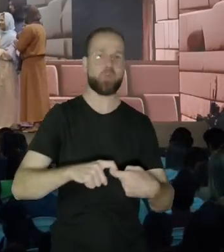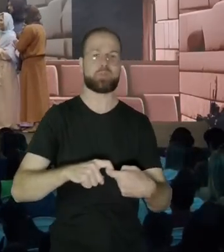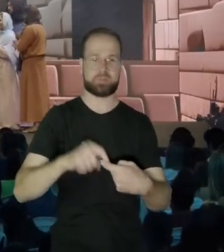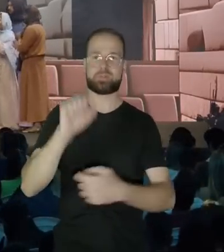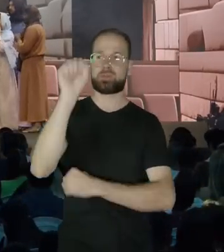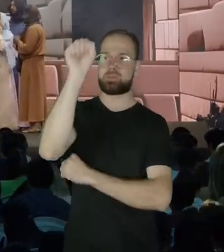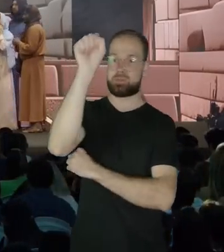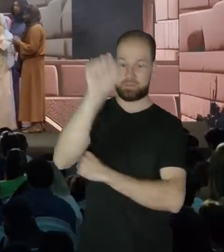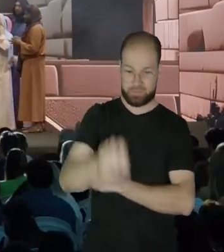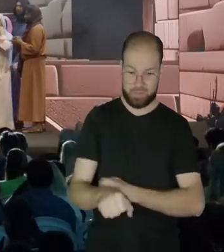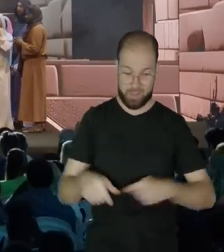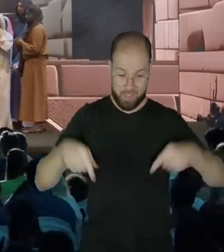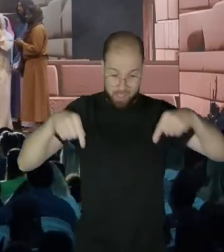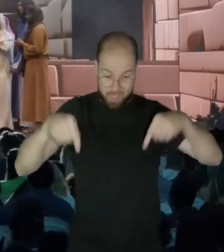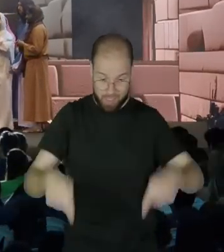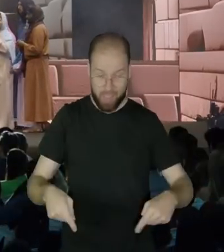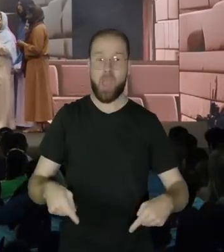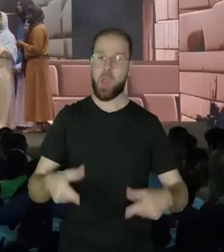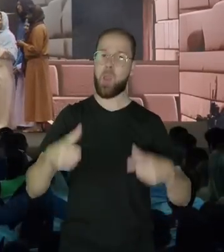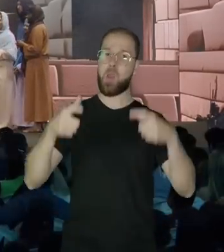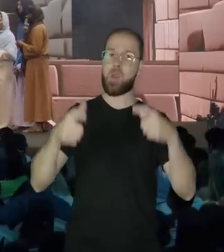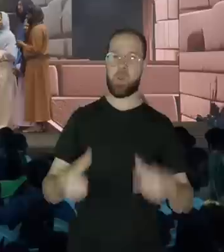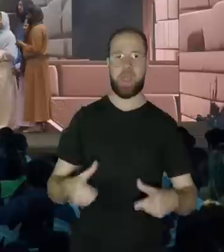aqui é meu